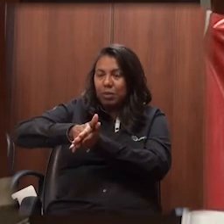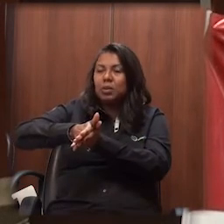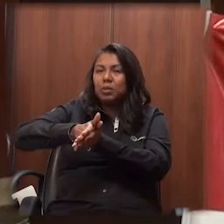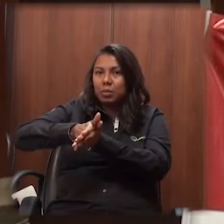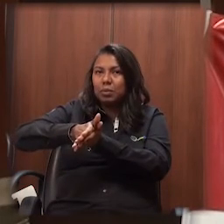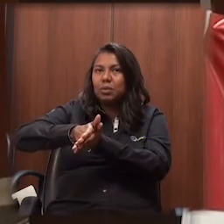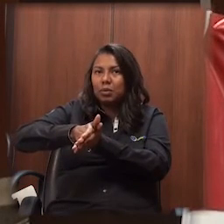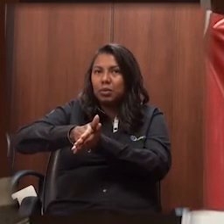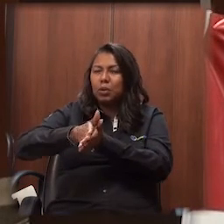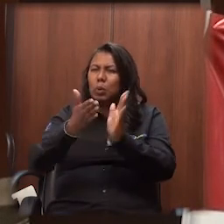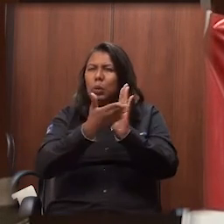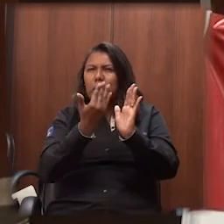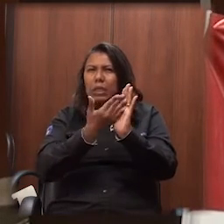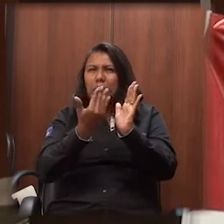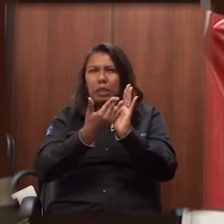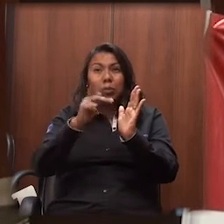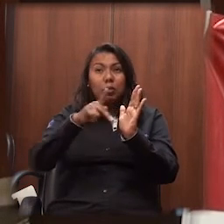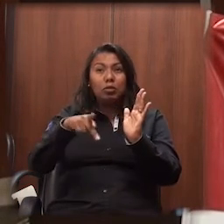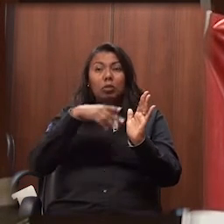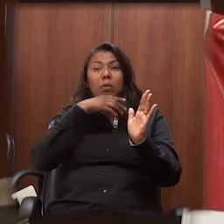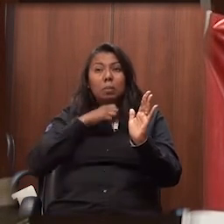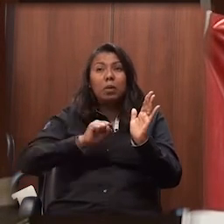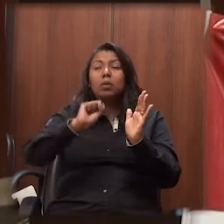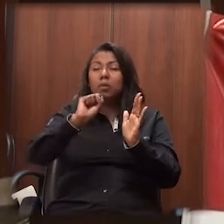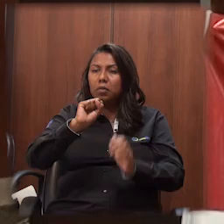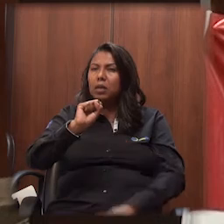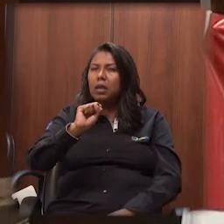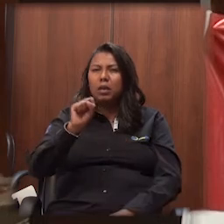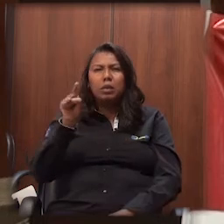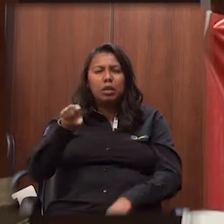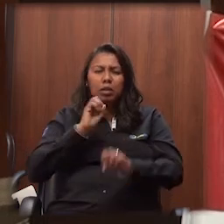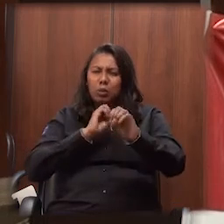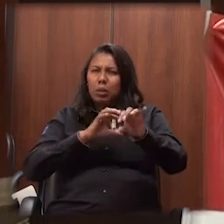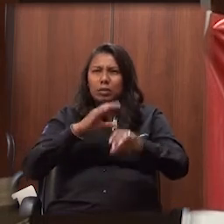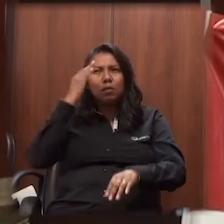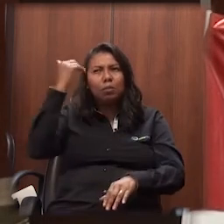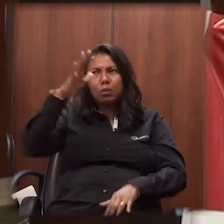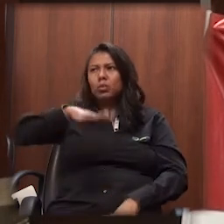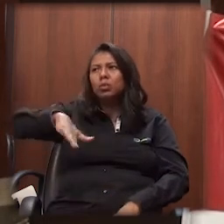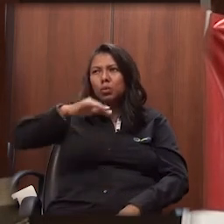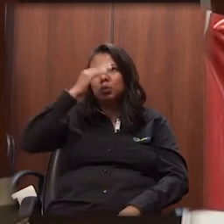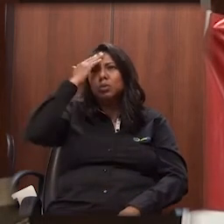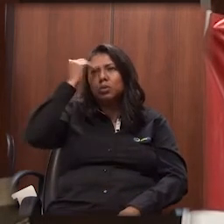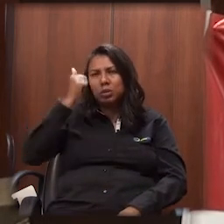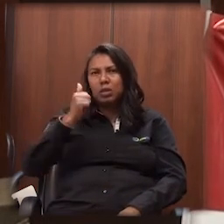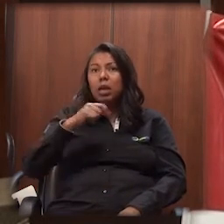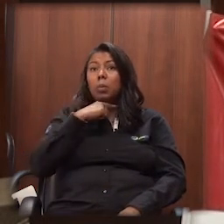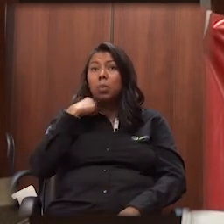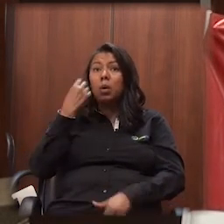Pedagogia do Oprimido, um livro do professor Paulo Freire, né? Paulo Freire, um grande educador brasileiro, todo mundo sabe, que